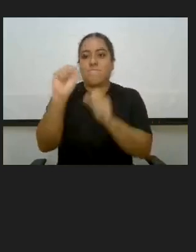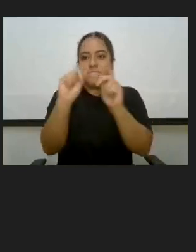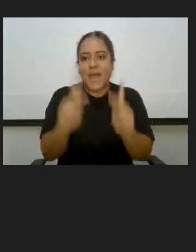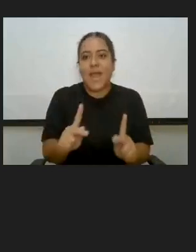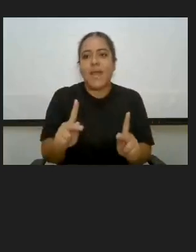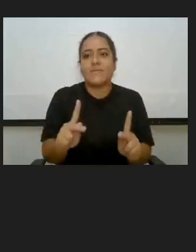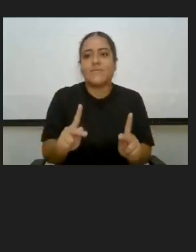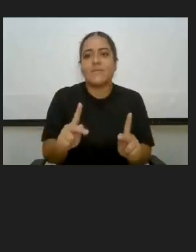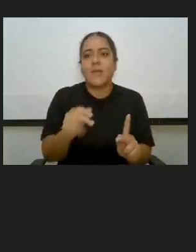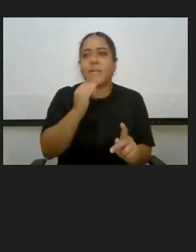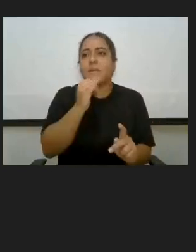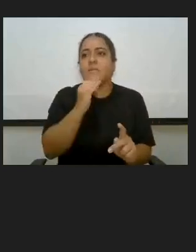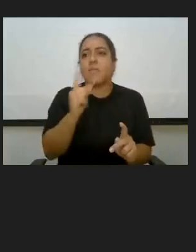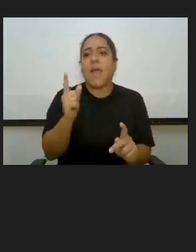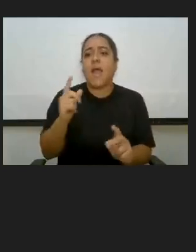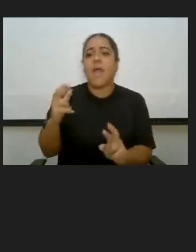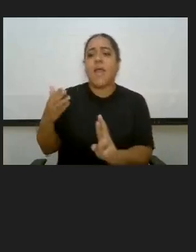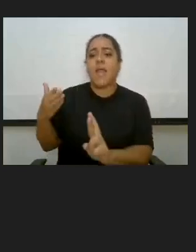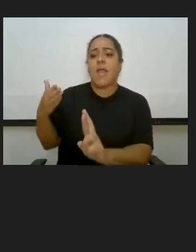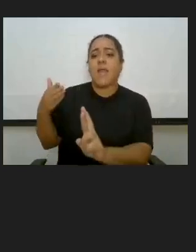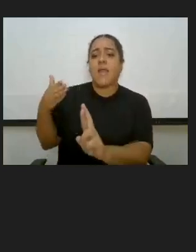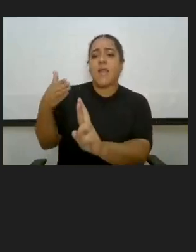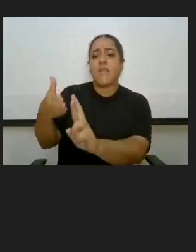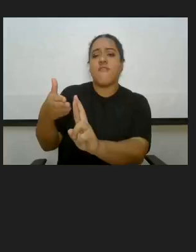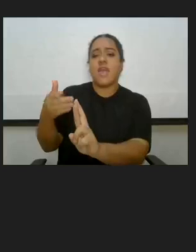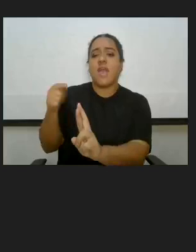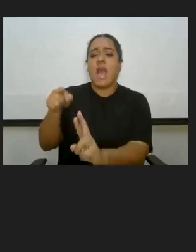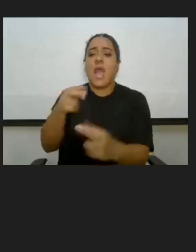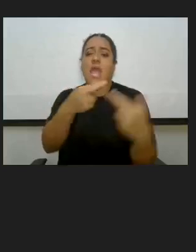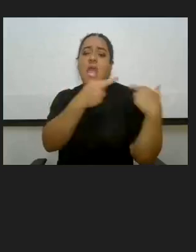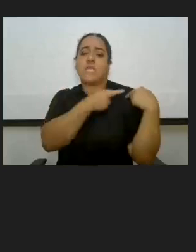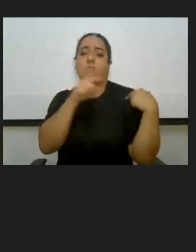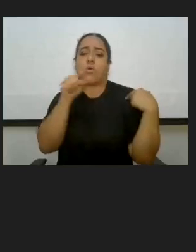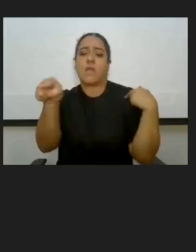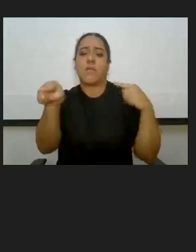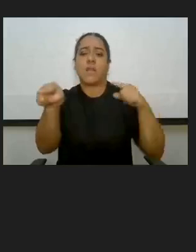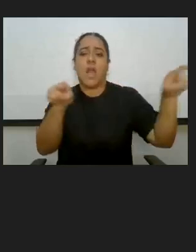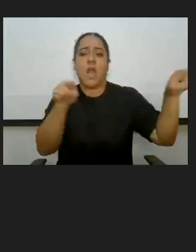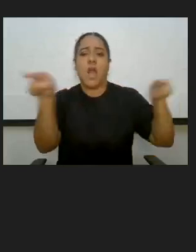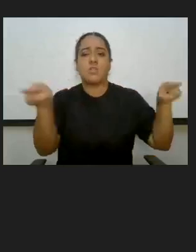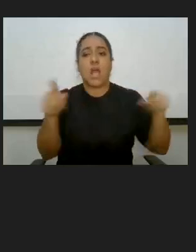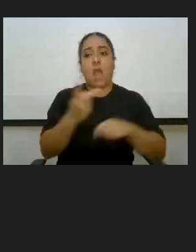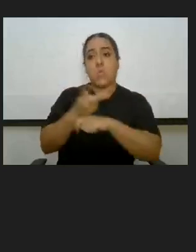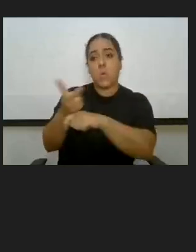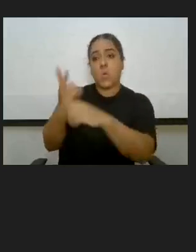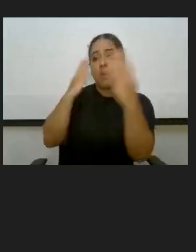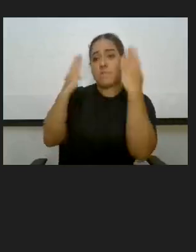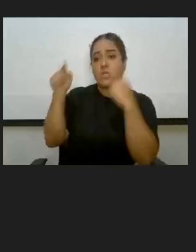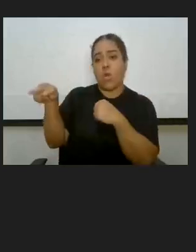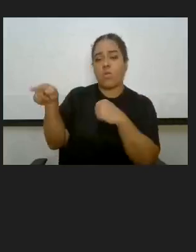em um ou outro setor. Ah, é daquele setor, ou é desse, procure o psicólogo.